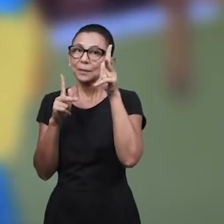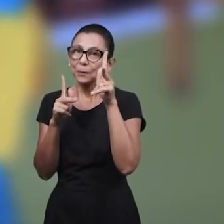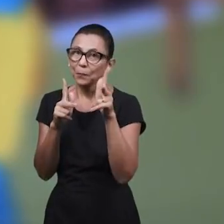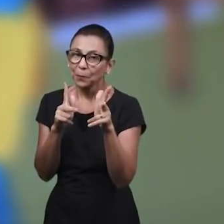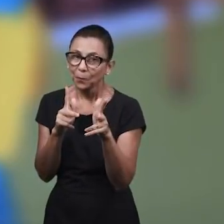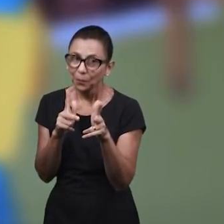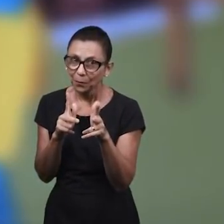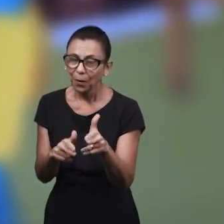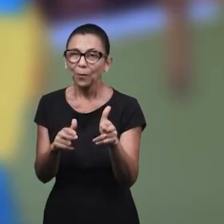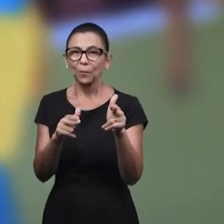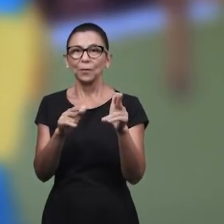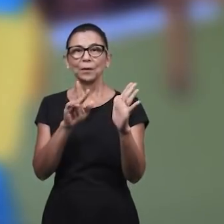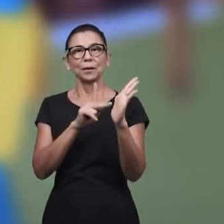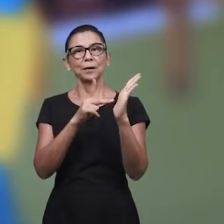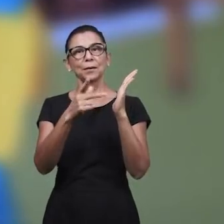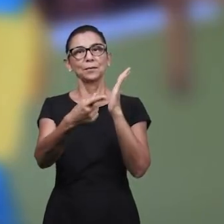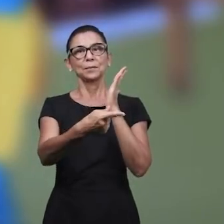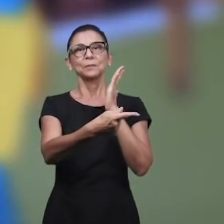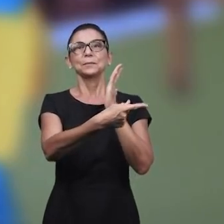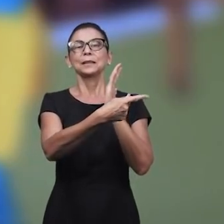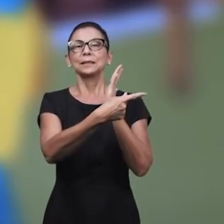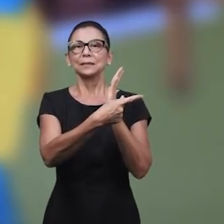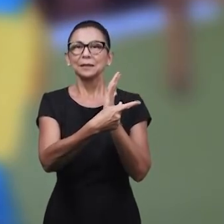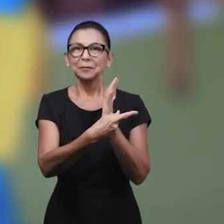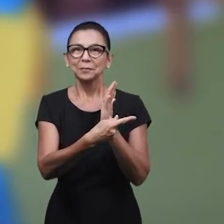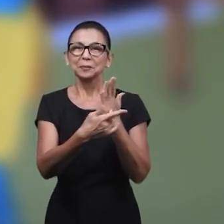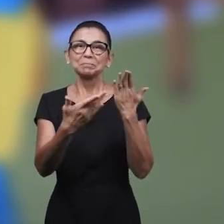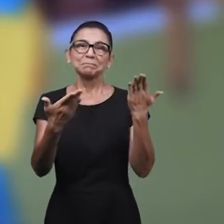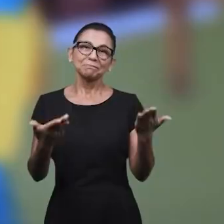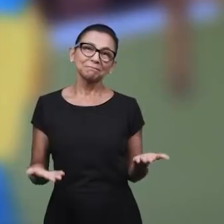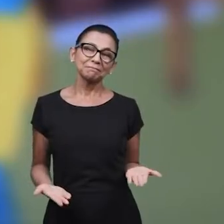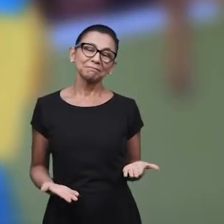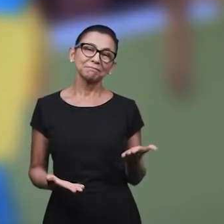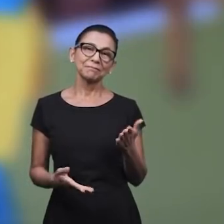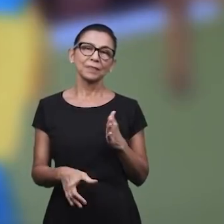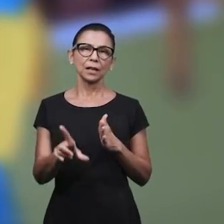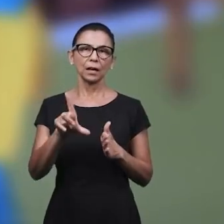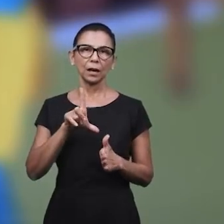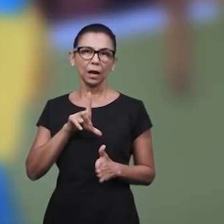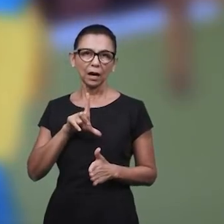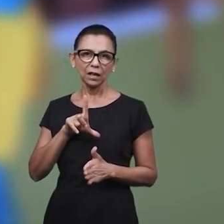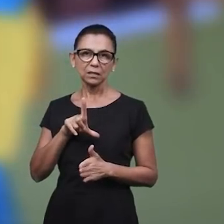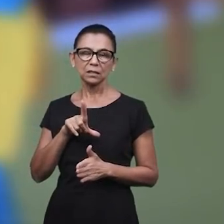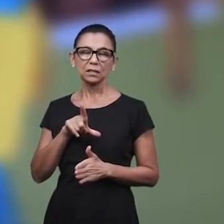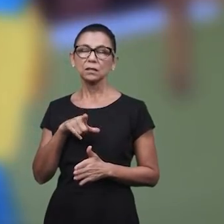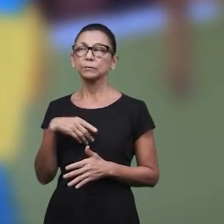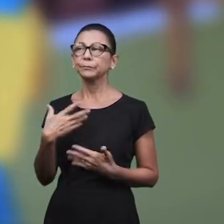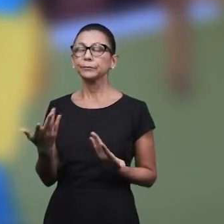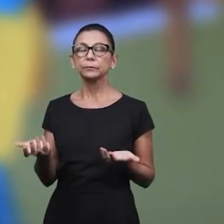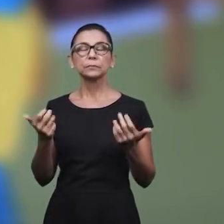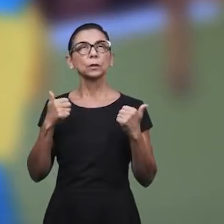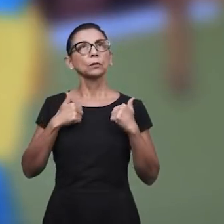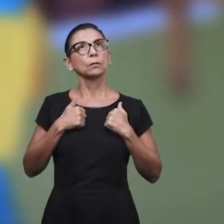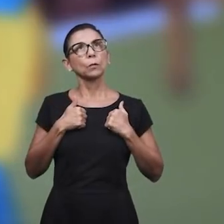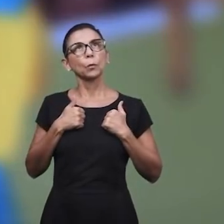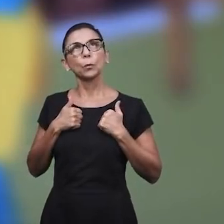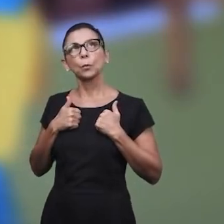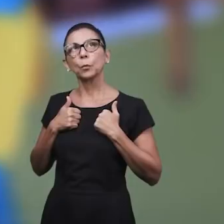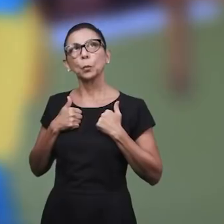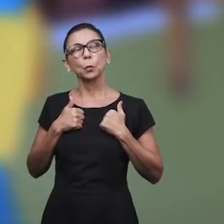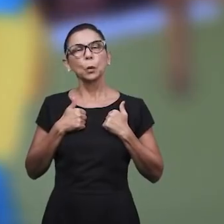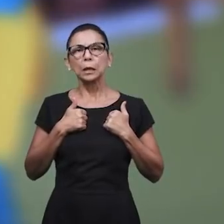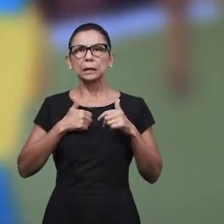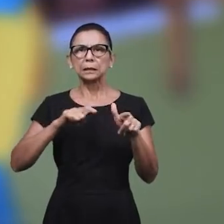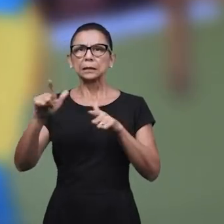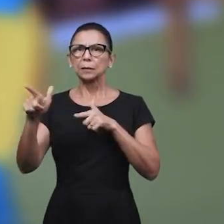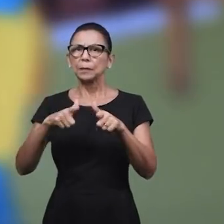voltar. Nós estávamos como aquelas pessoas, parados, sem trabalhar na obra de Deus. Mas